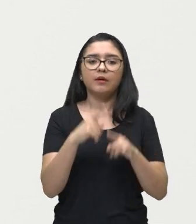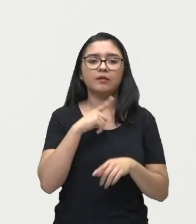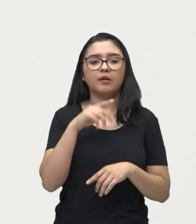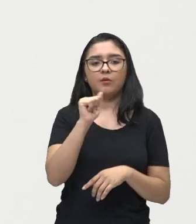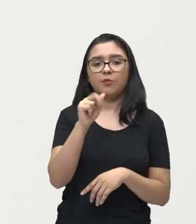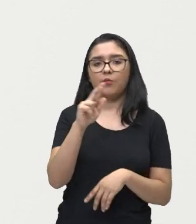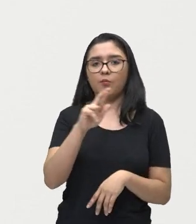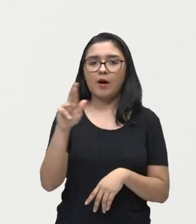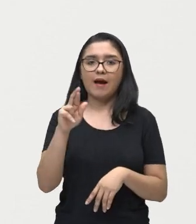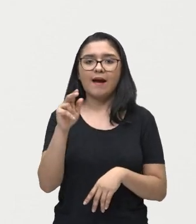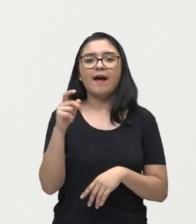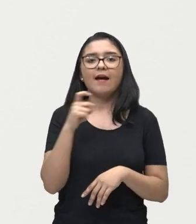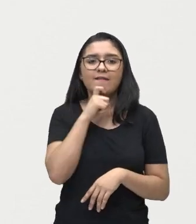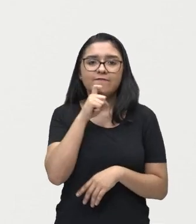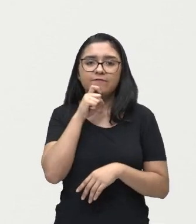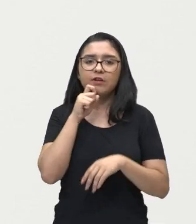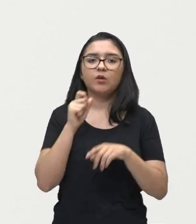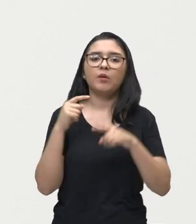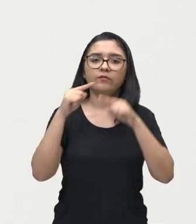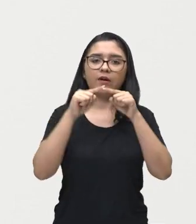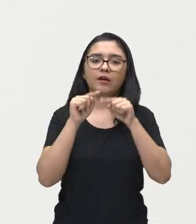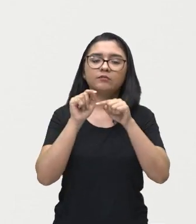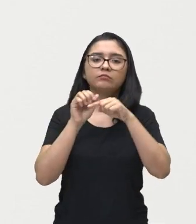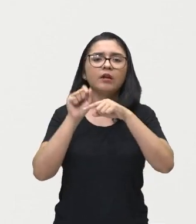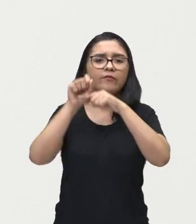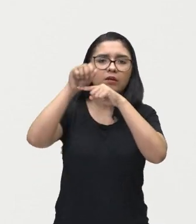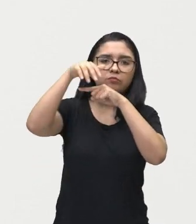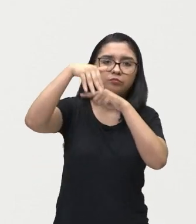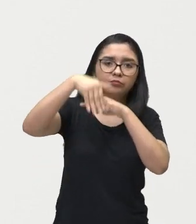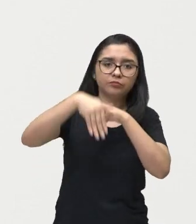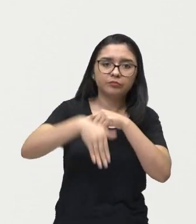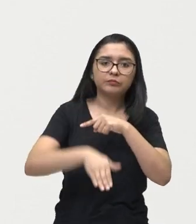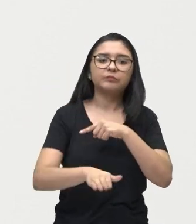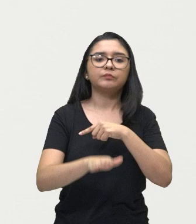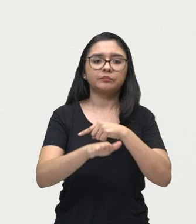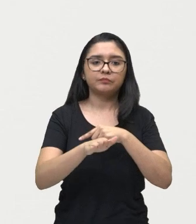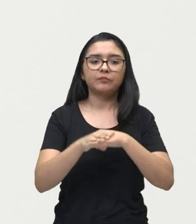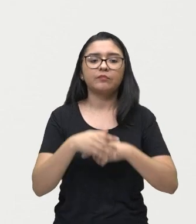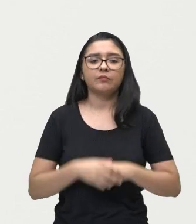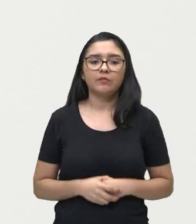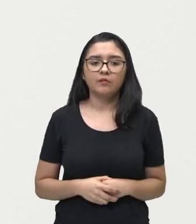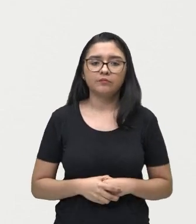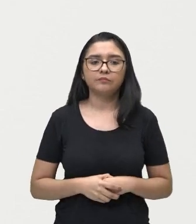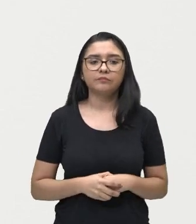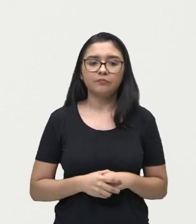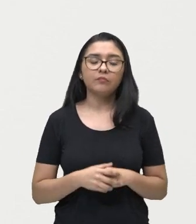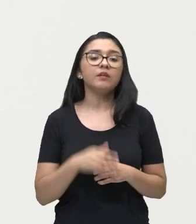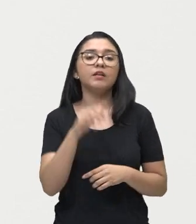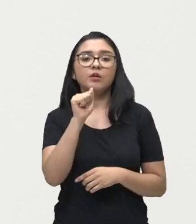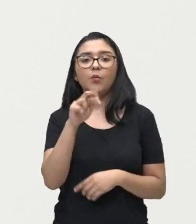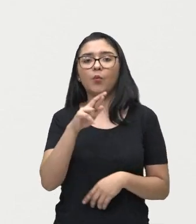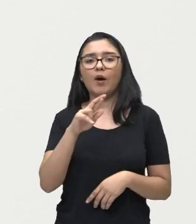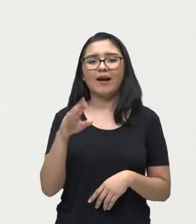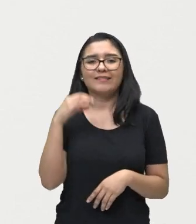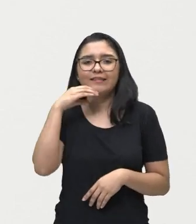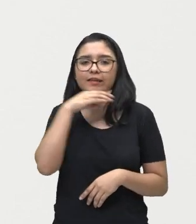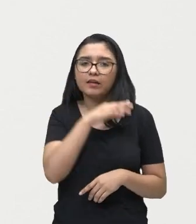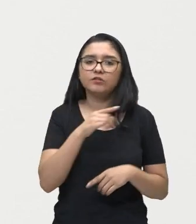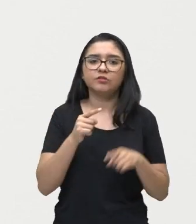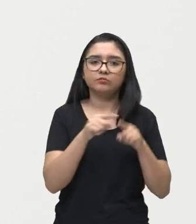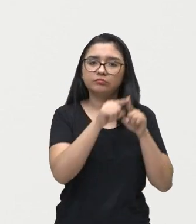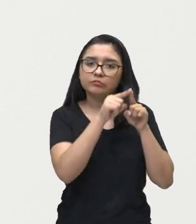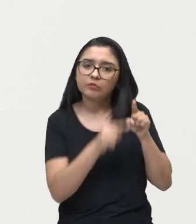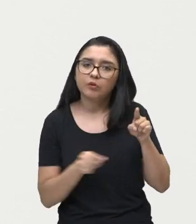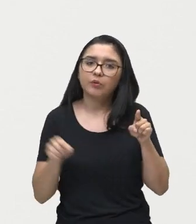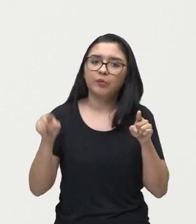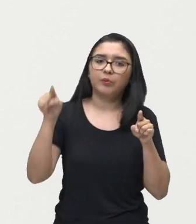aí ele vai descer aqui para poder encontrar aqui com o ar quente, aí o ar quente sobe,